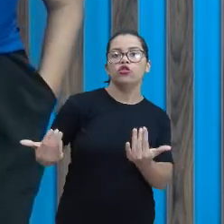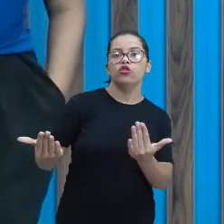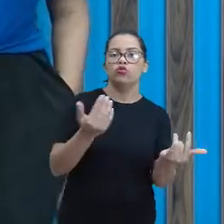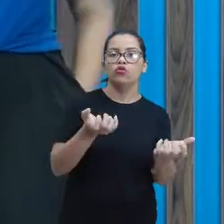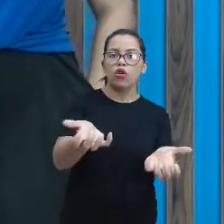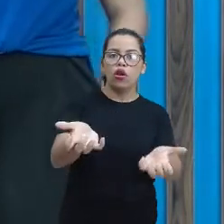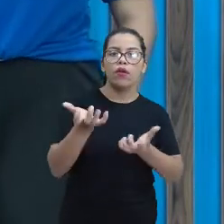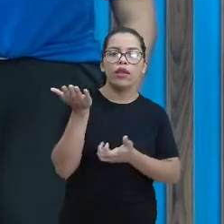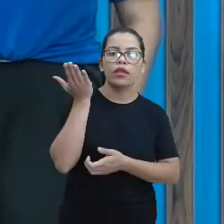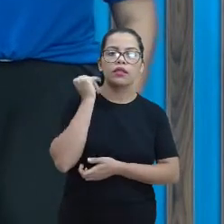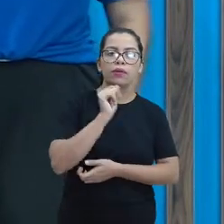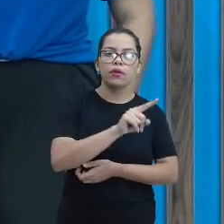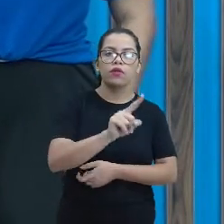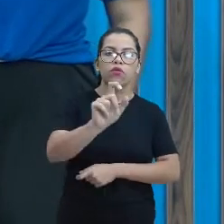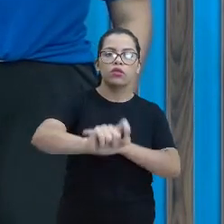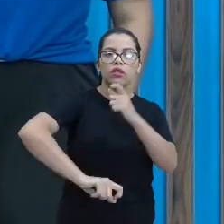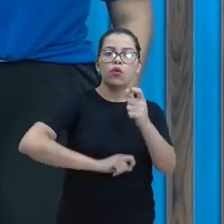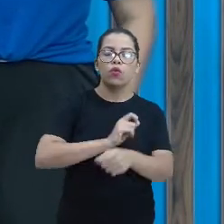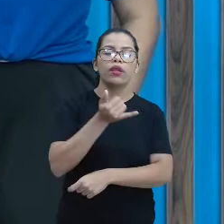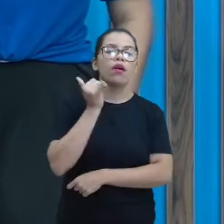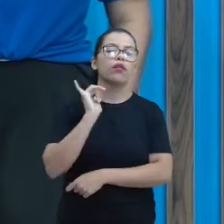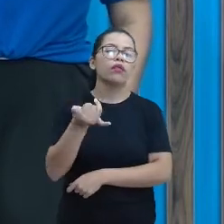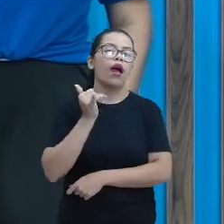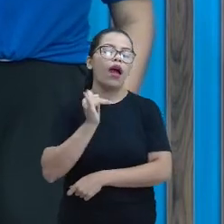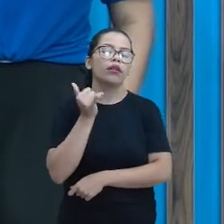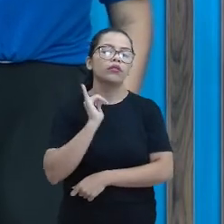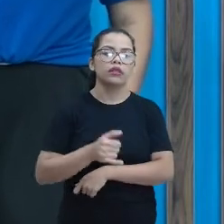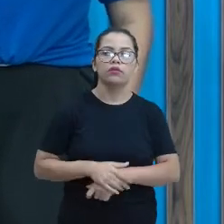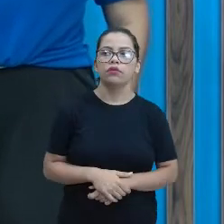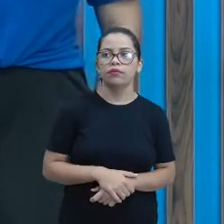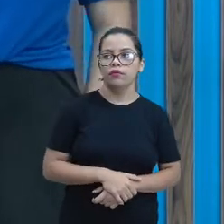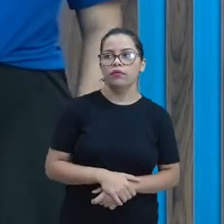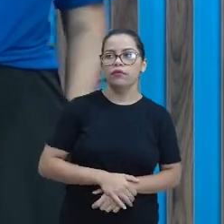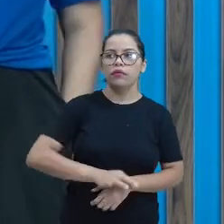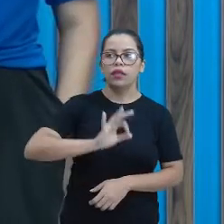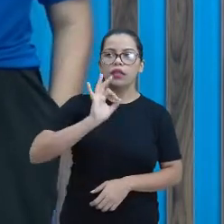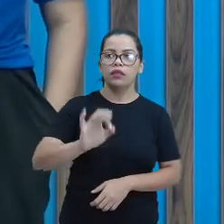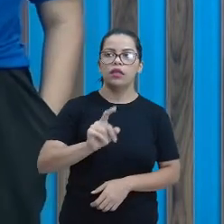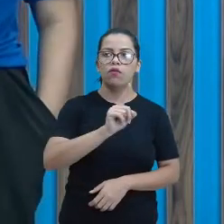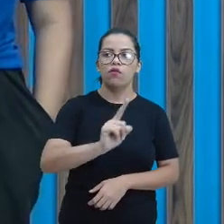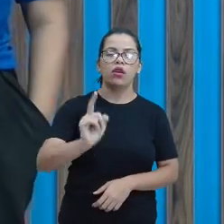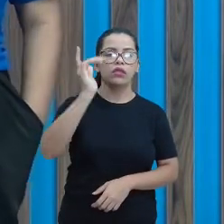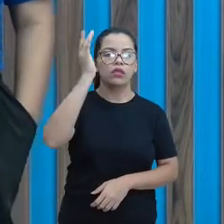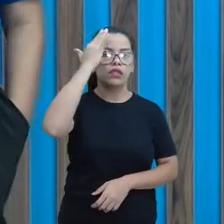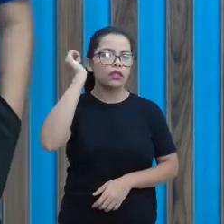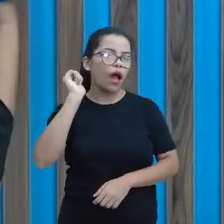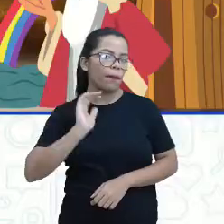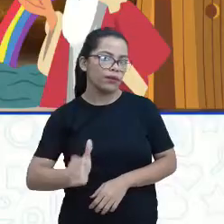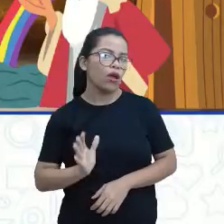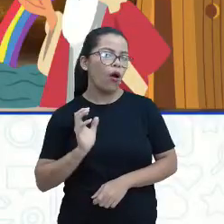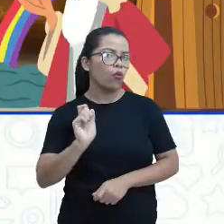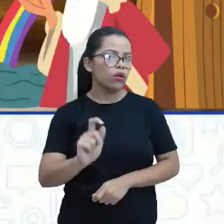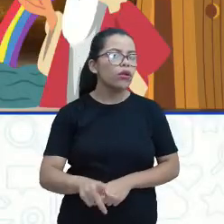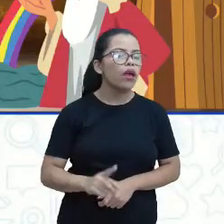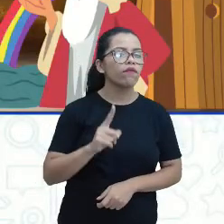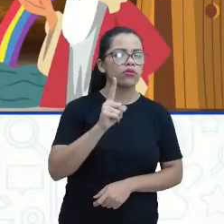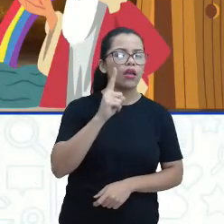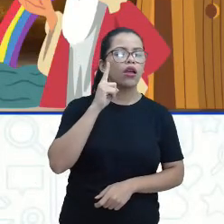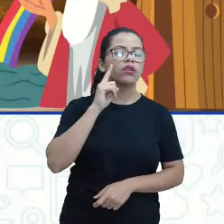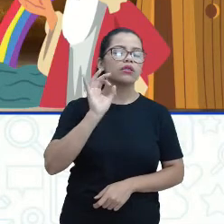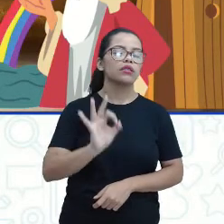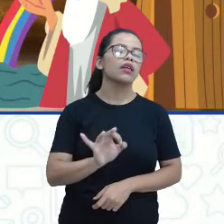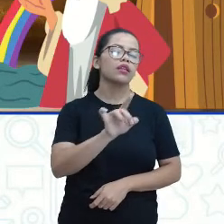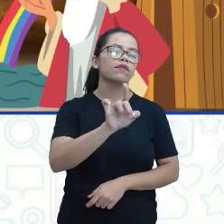que é uma narrativa? Vocês acham? Com certeza vocês sabem, vocês já se depararam com esse gênero 1 milhão de